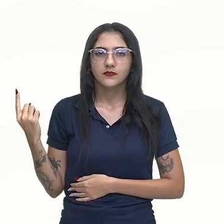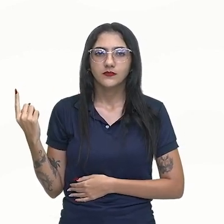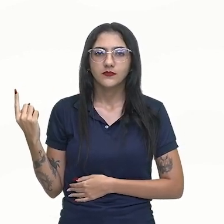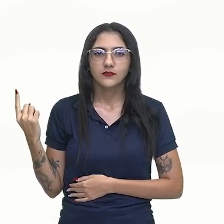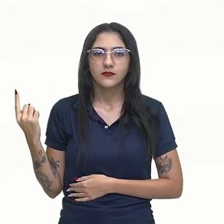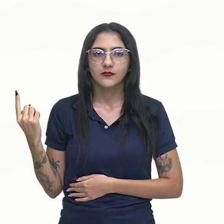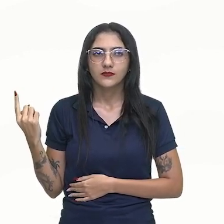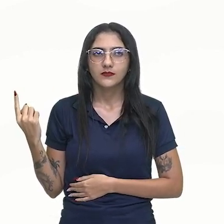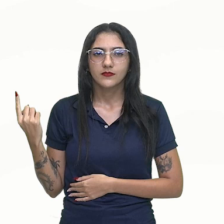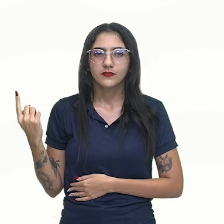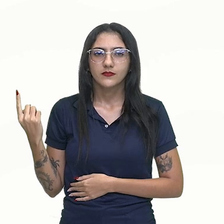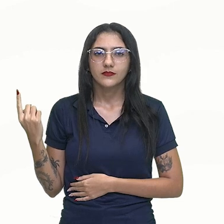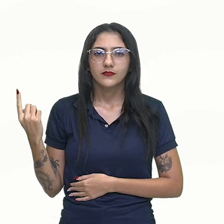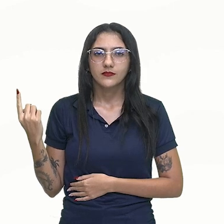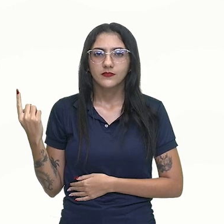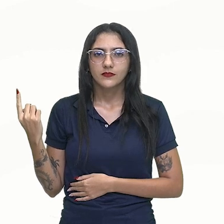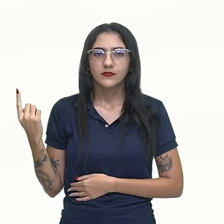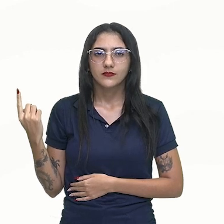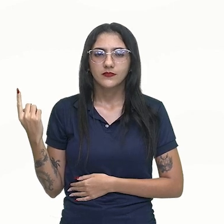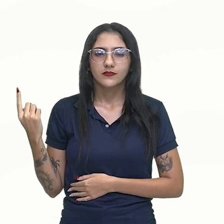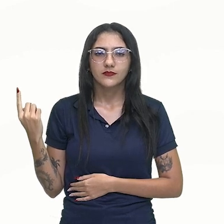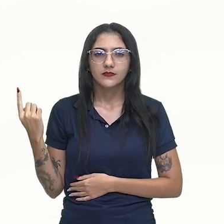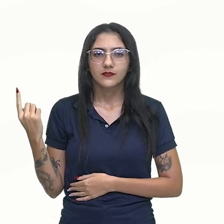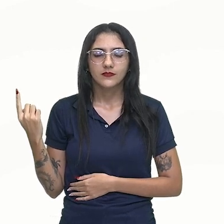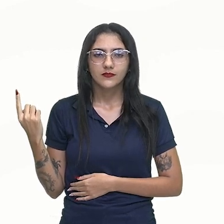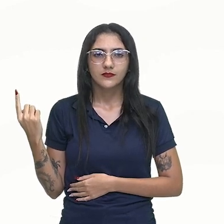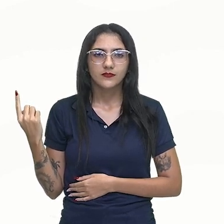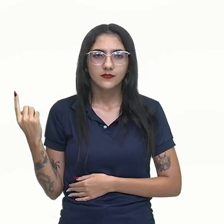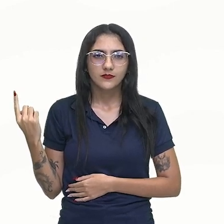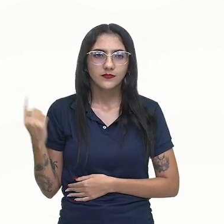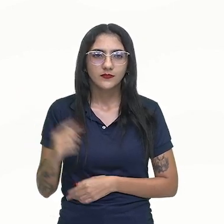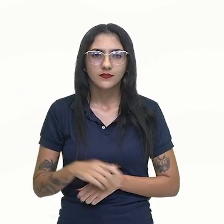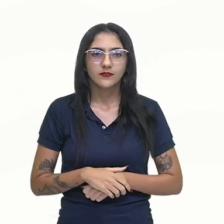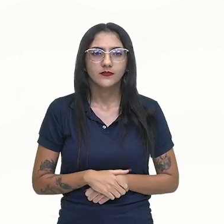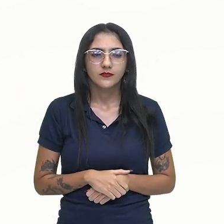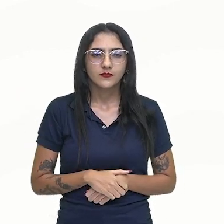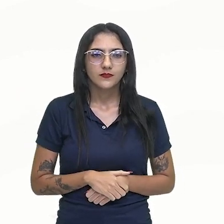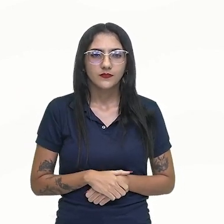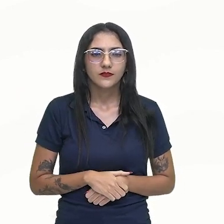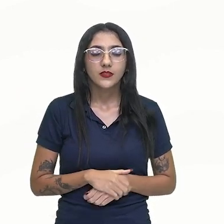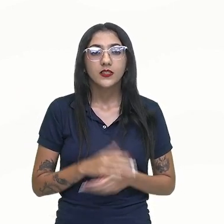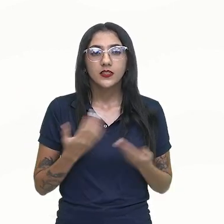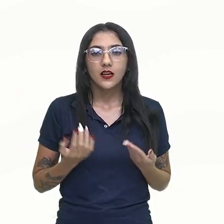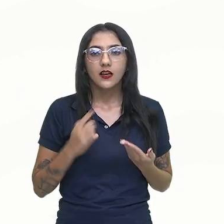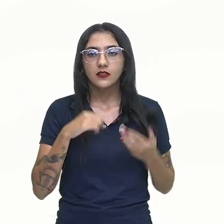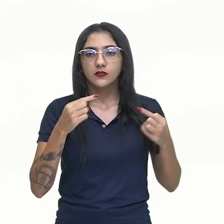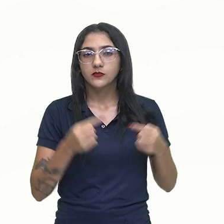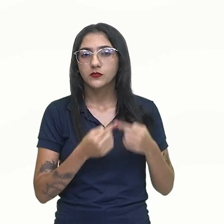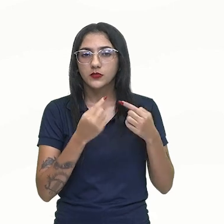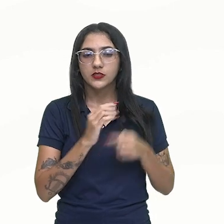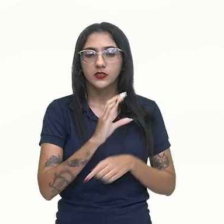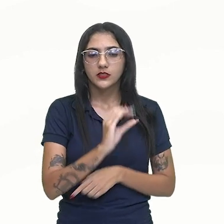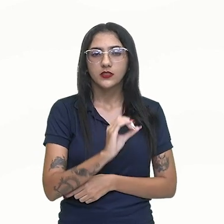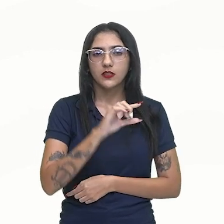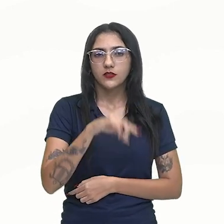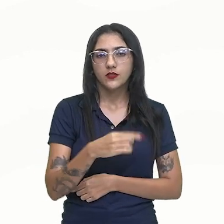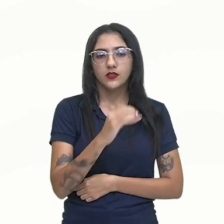2 e 3. A minha vírgula vai estar aqui, ó. Aqui vai ser, então,